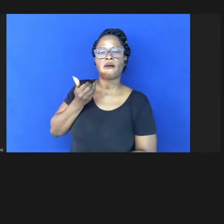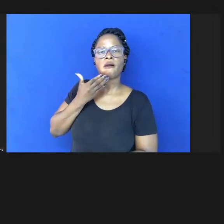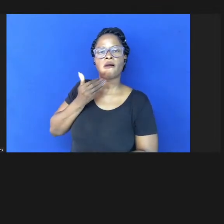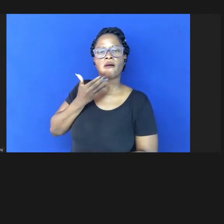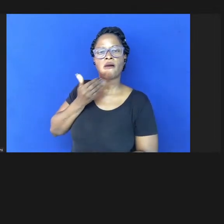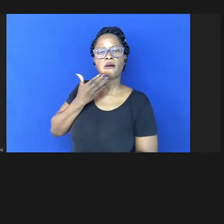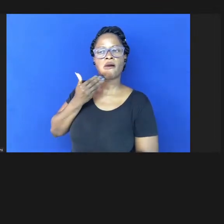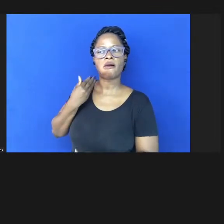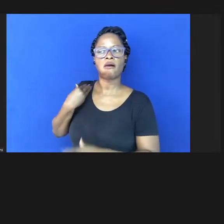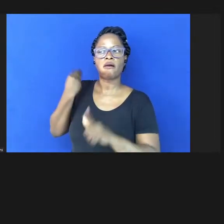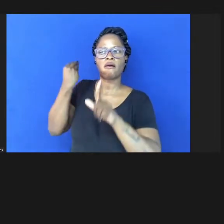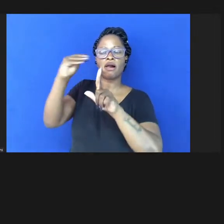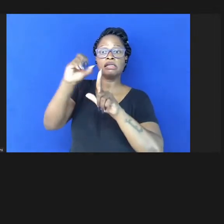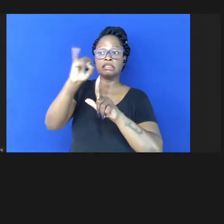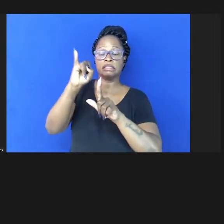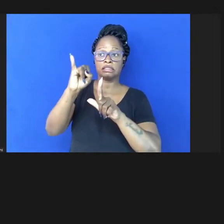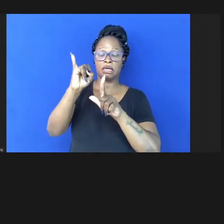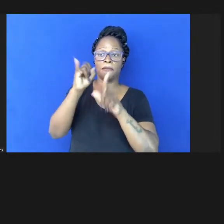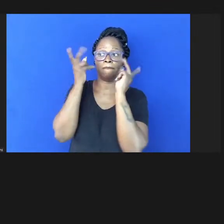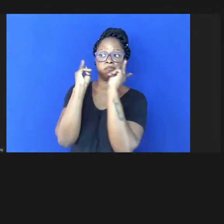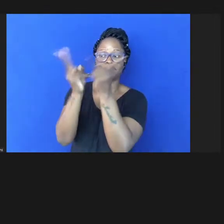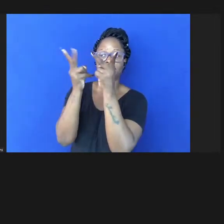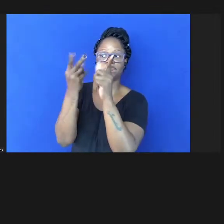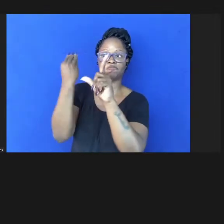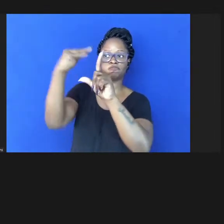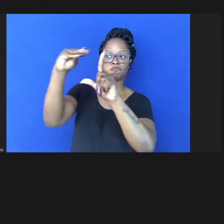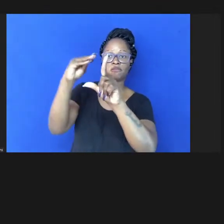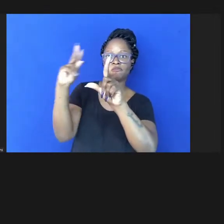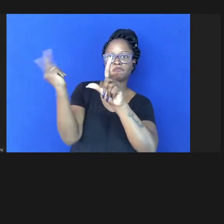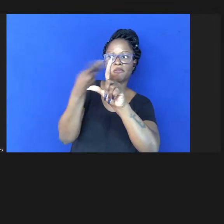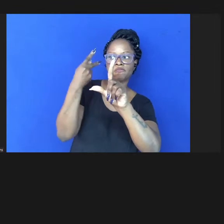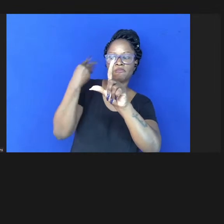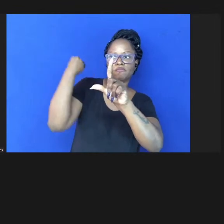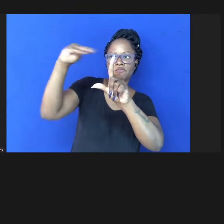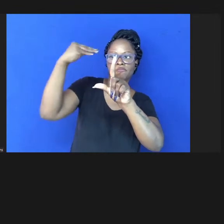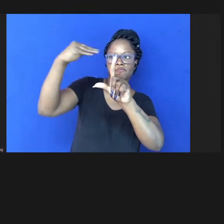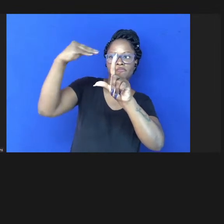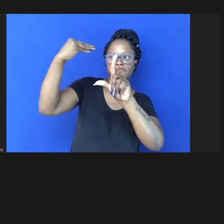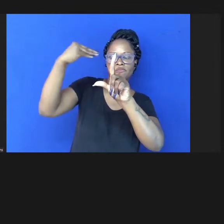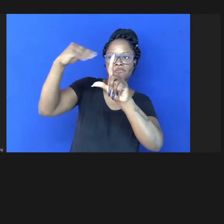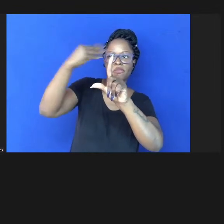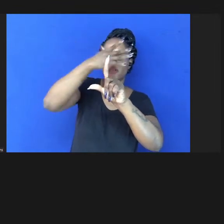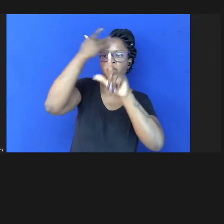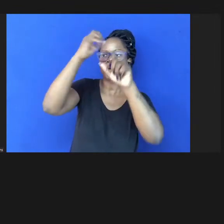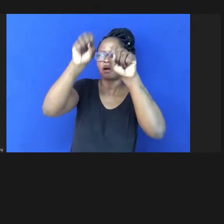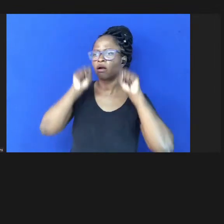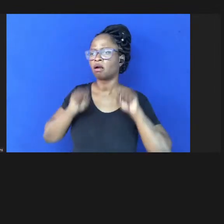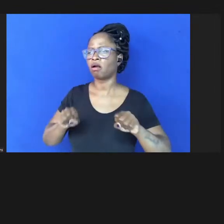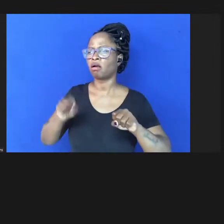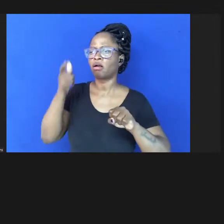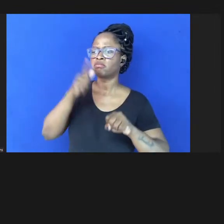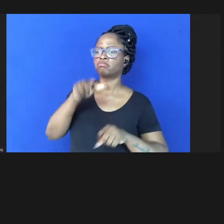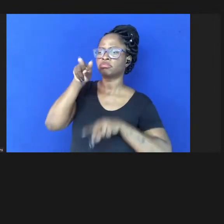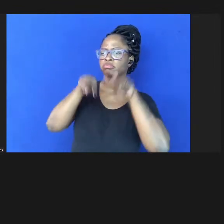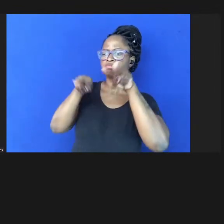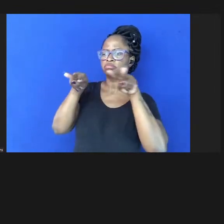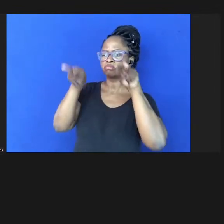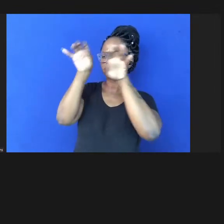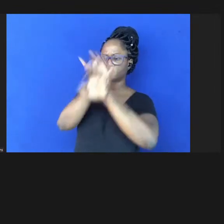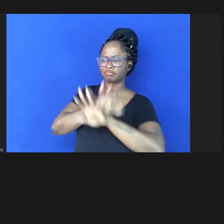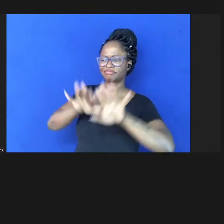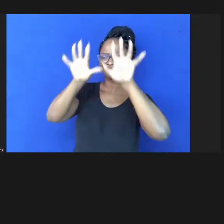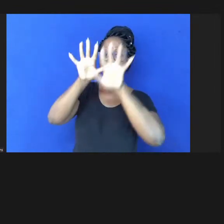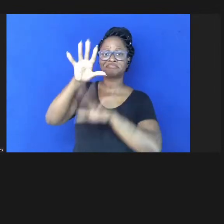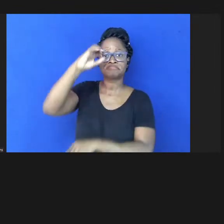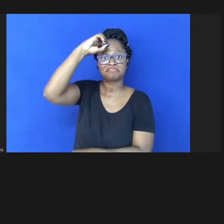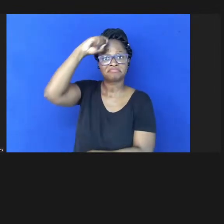o público quanto mais tempo eles permanecerem lá por mais tempo as pessoas podem ter acesso a esses artigos sem saber que eles